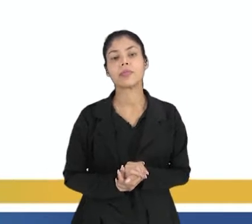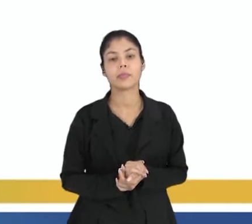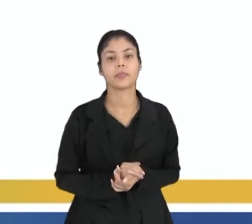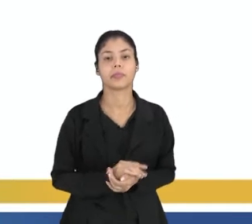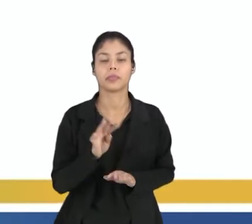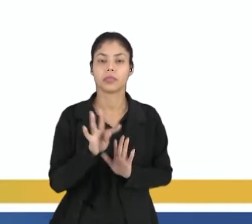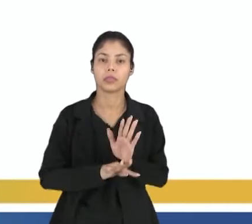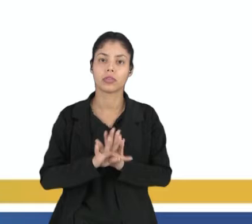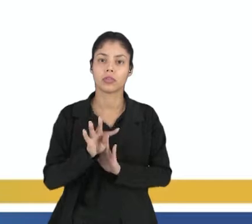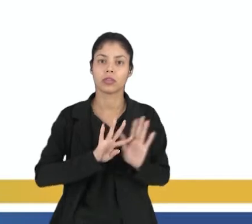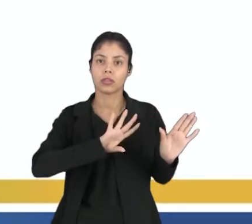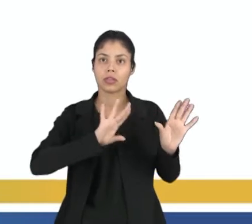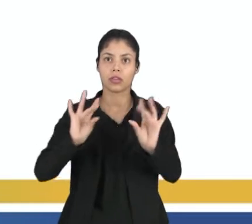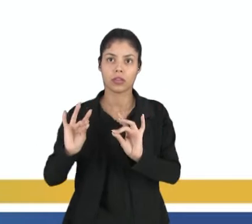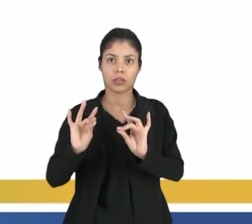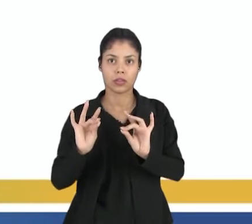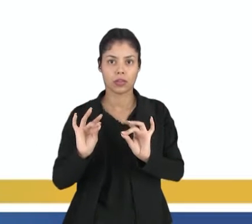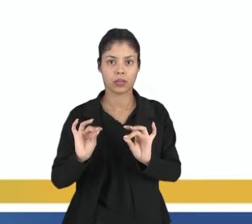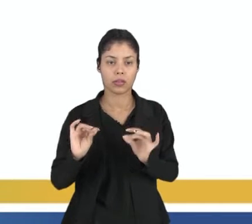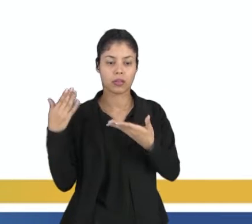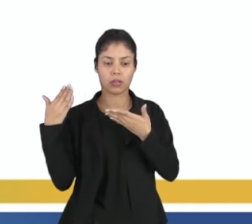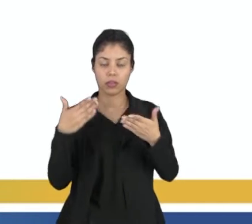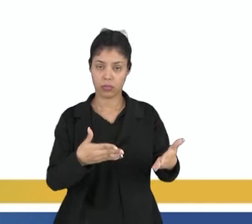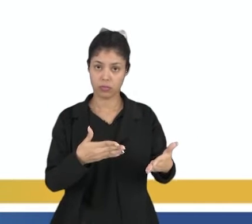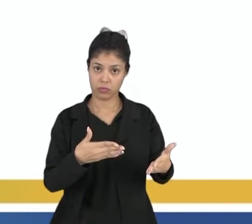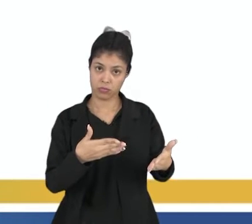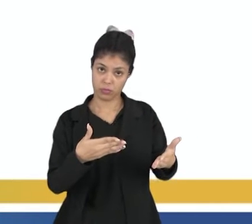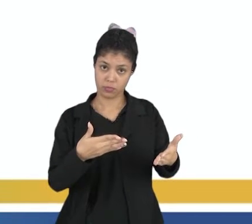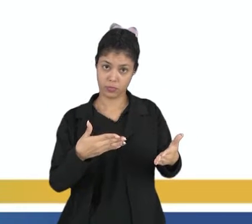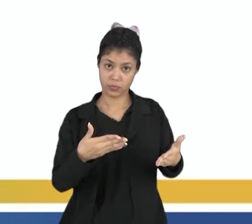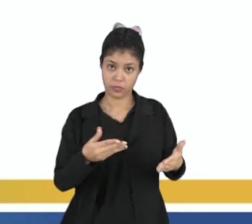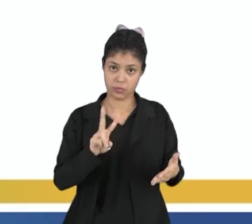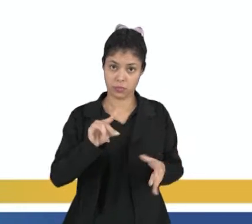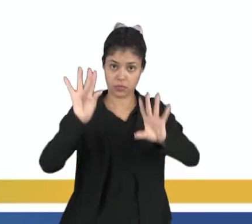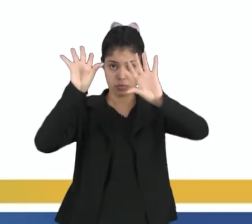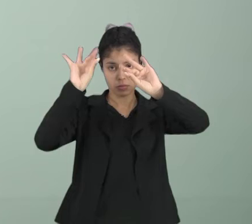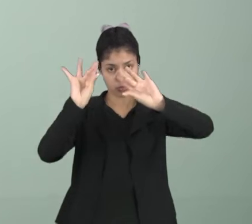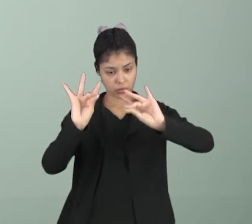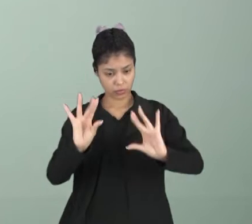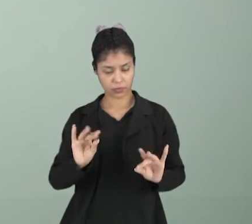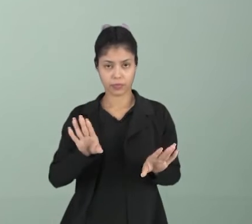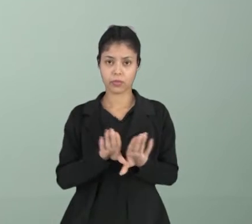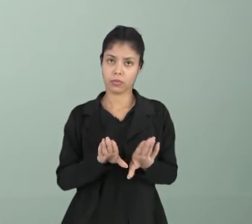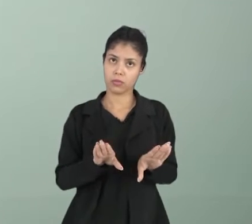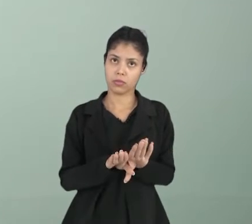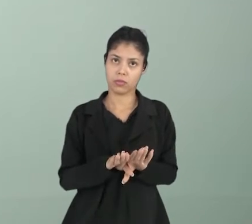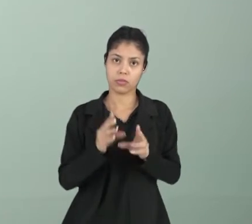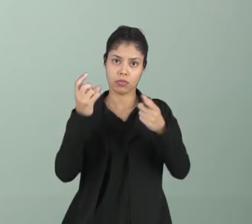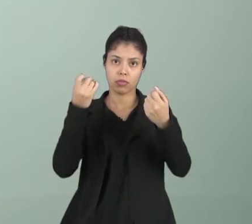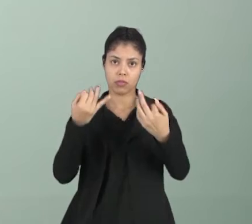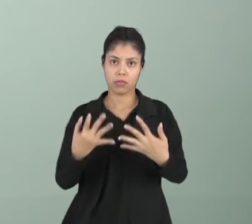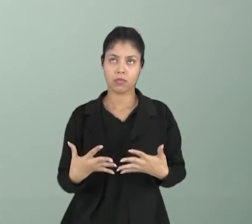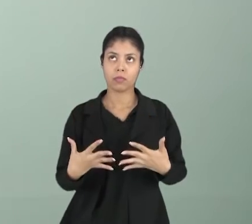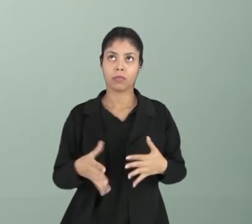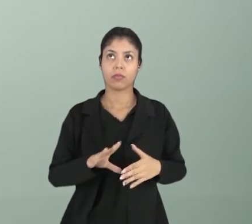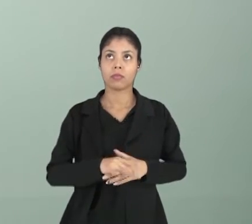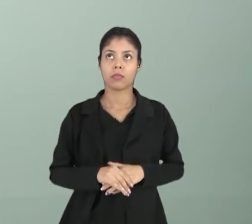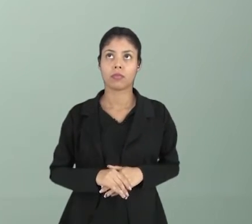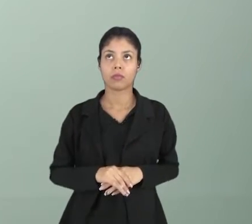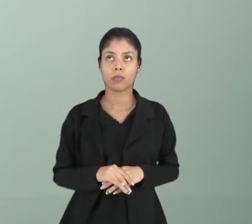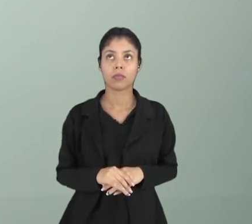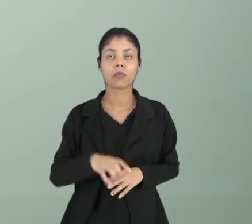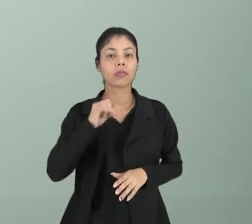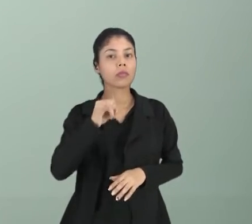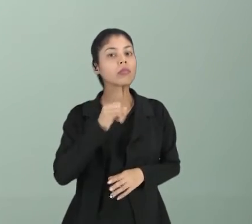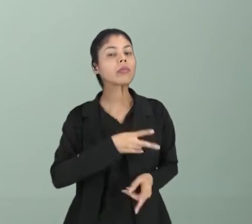textos infográficos, eles são objetivos, vêm com detalhes também, são explicativos.